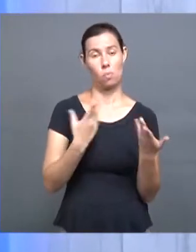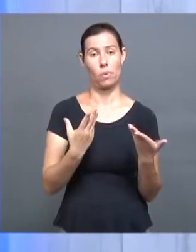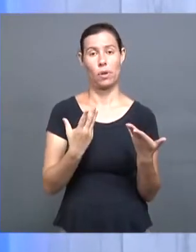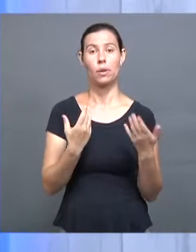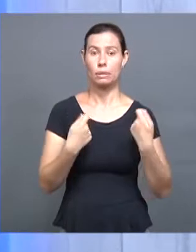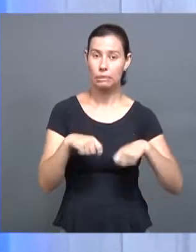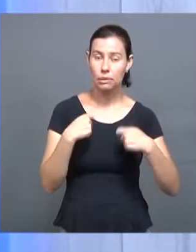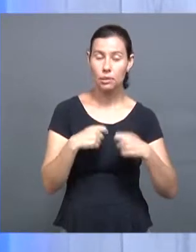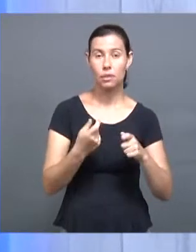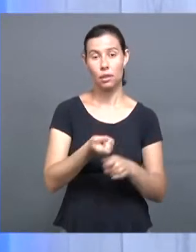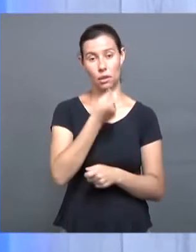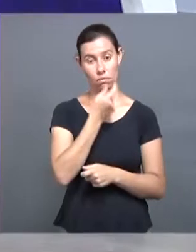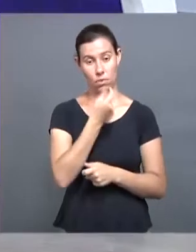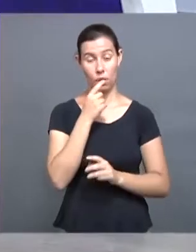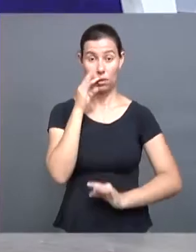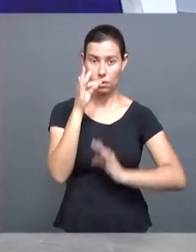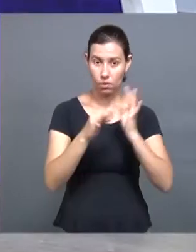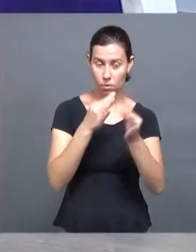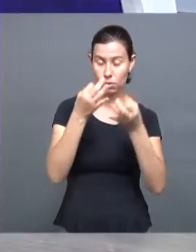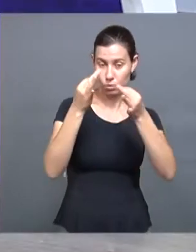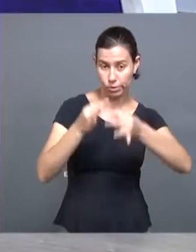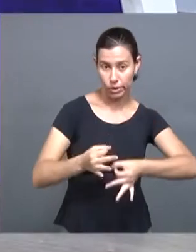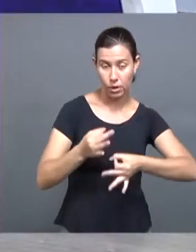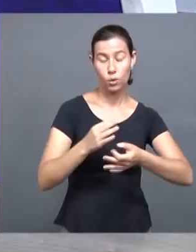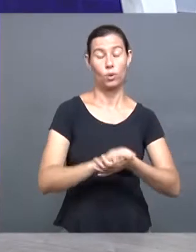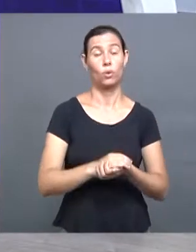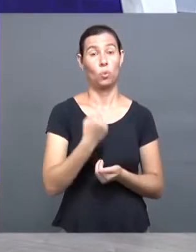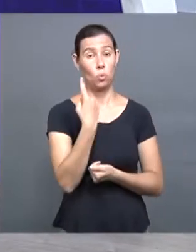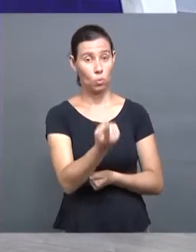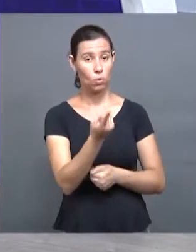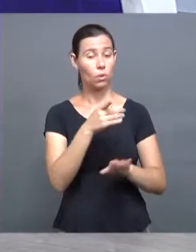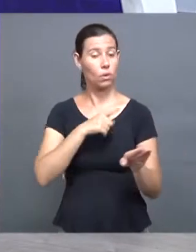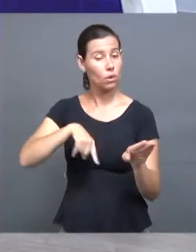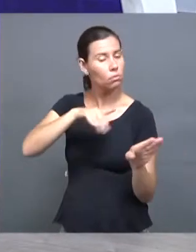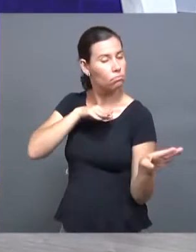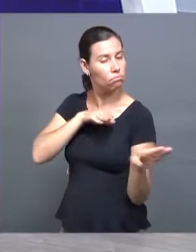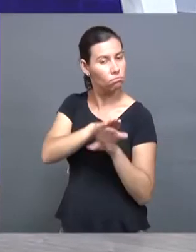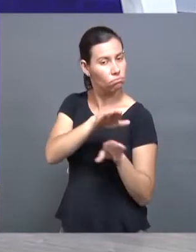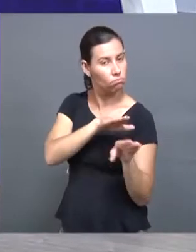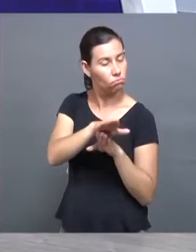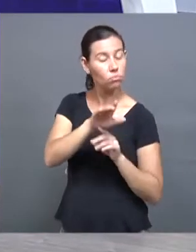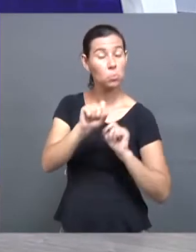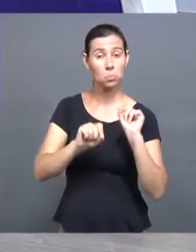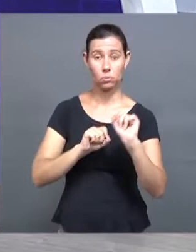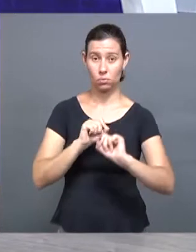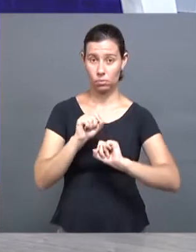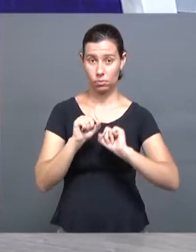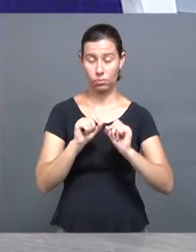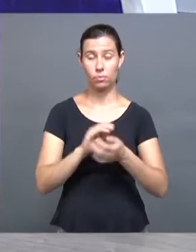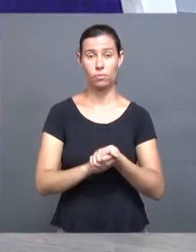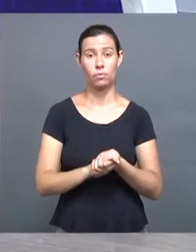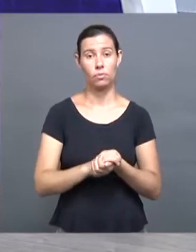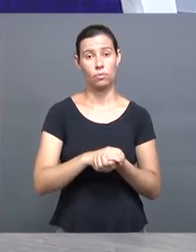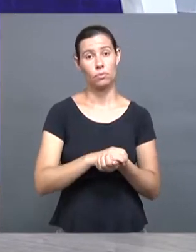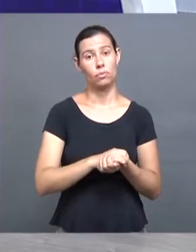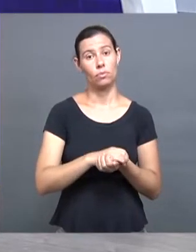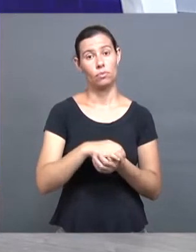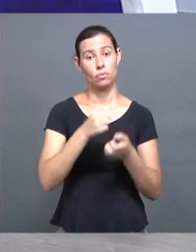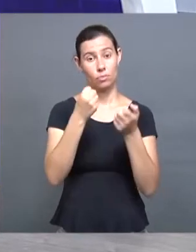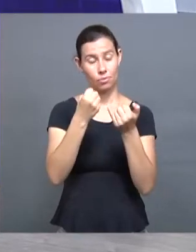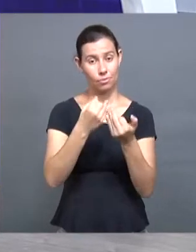fazendo a terapia adequada. Inclusive, uma das indicações a gente chama de biofeedback,